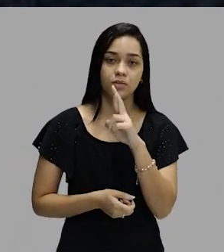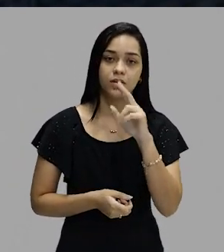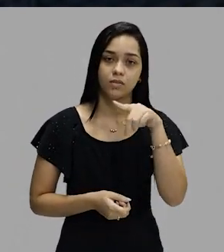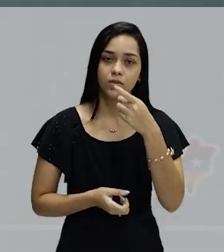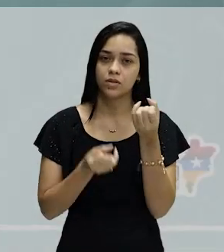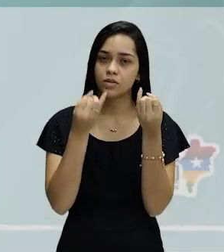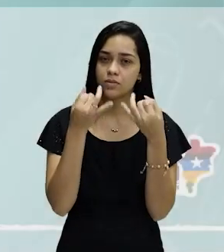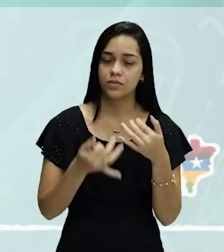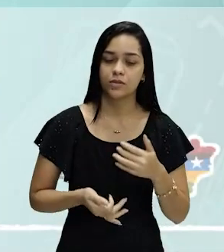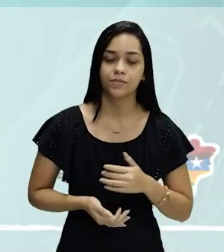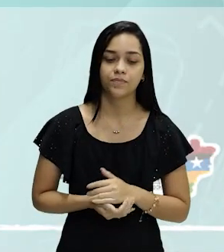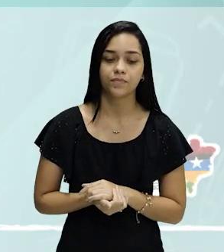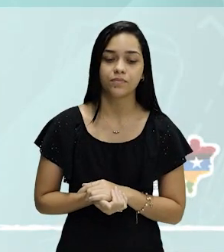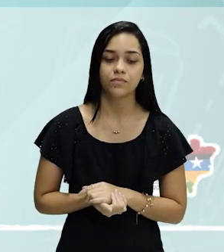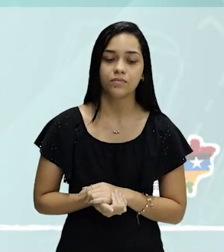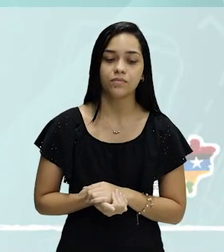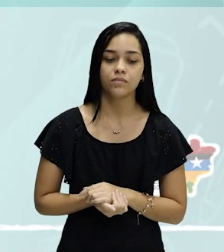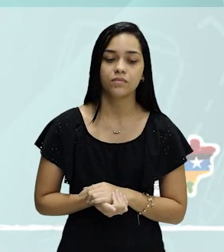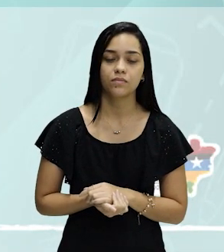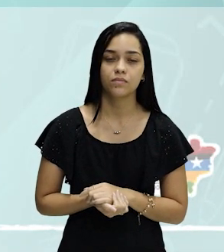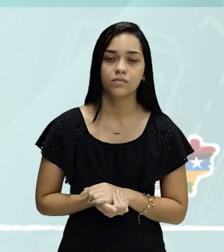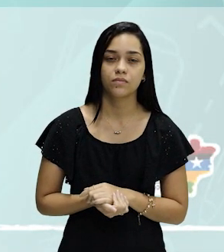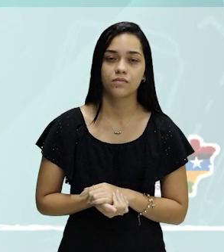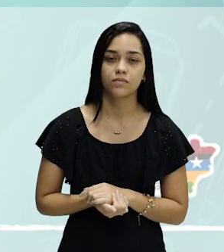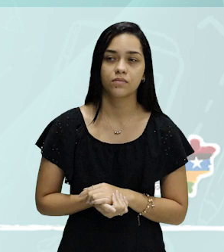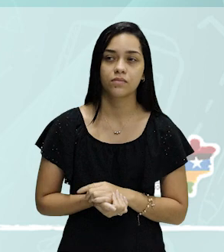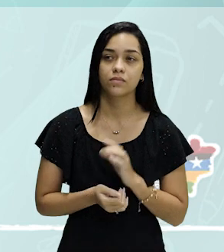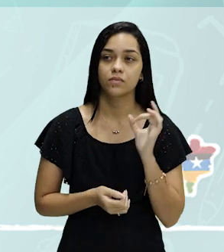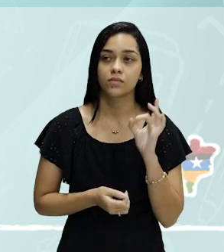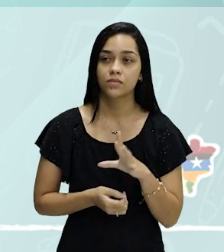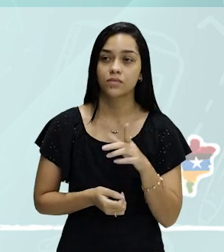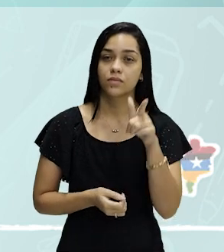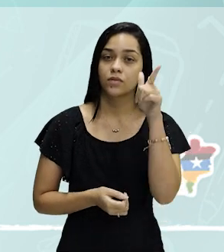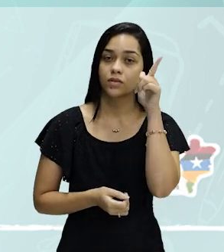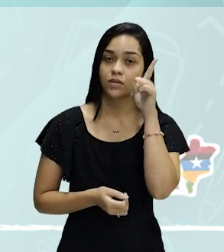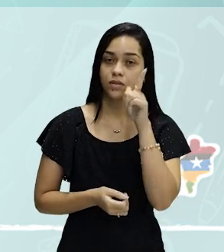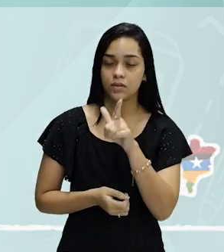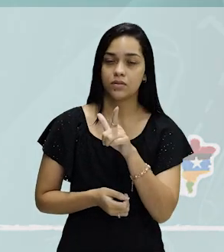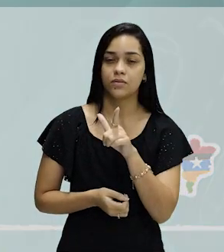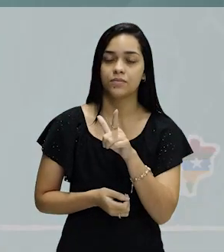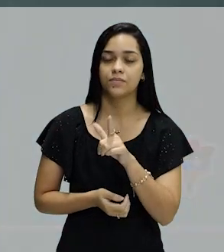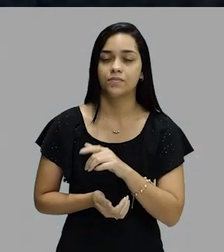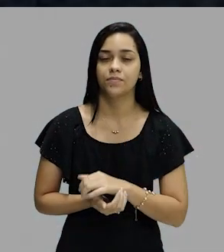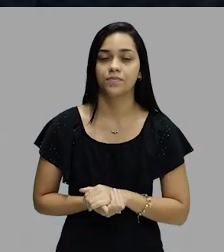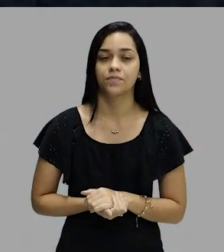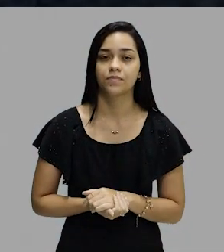gente discute, né? Então, nós só vamos conseguir